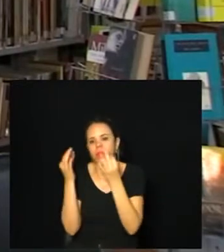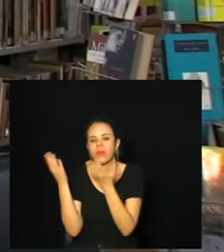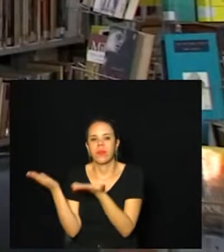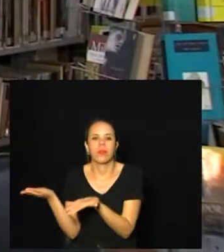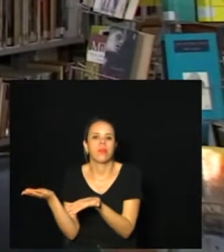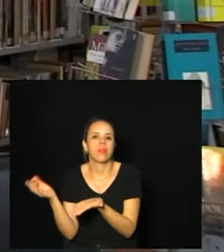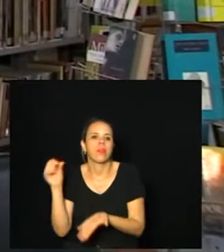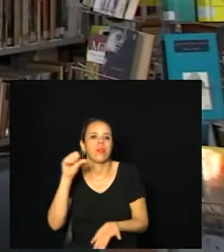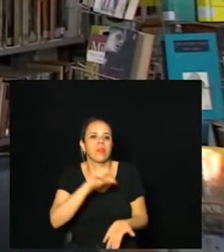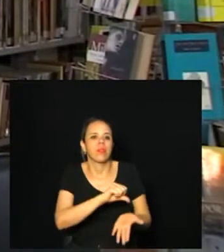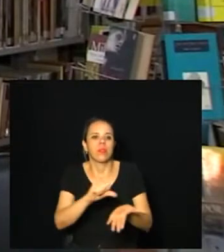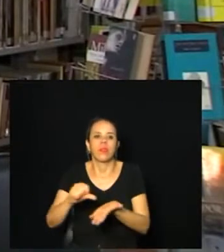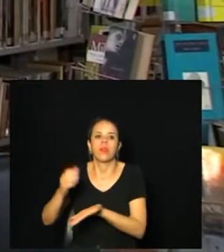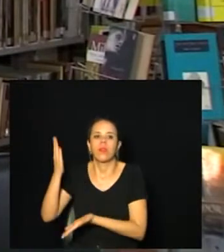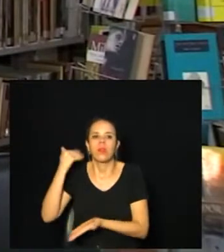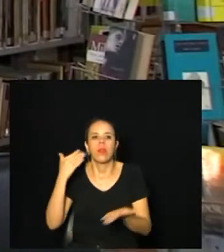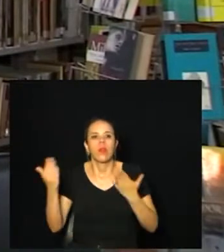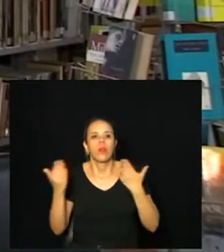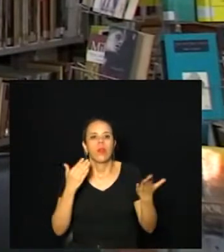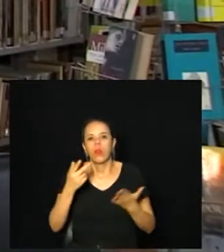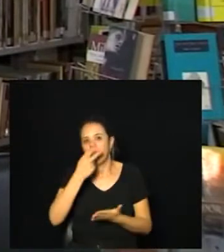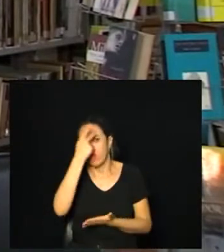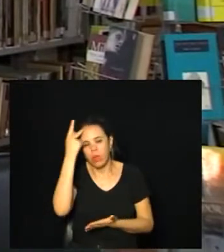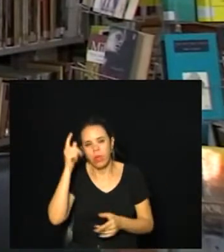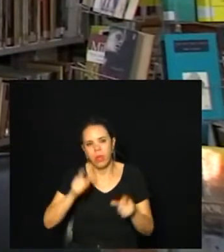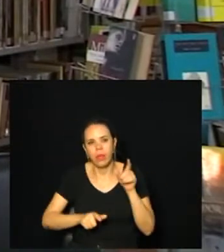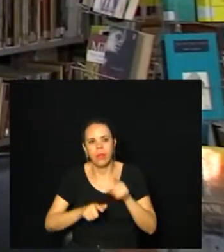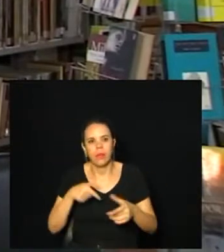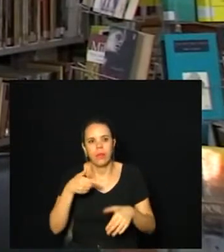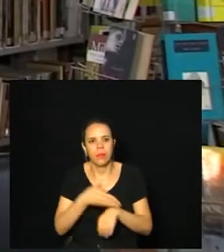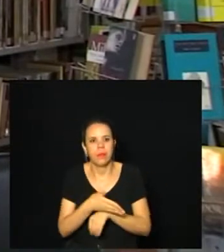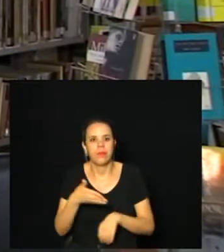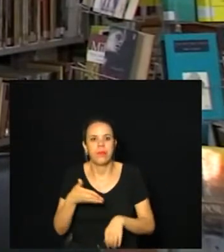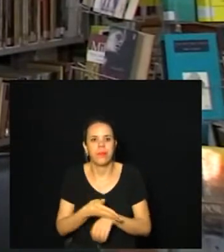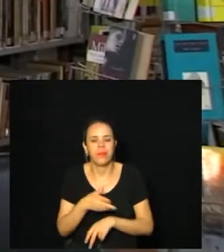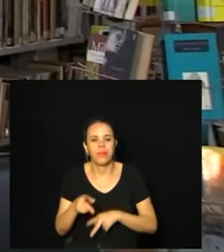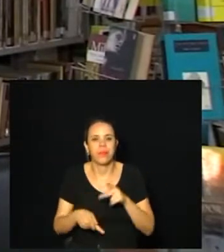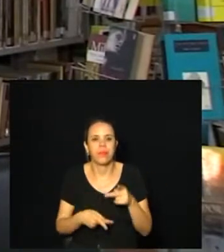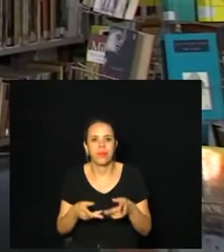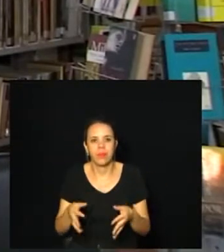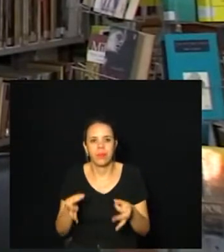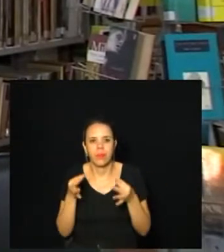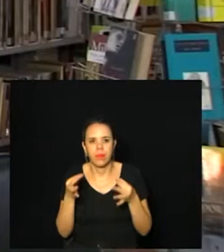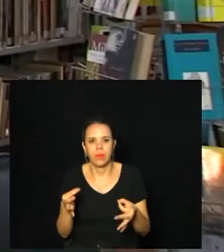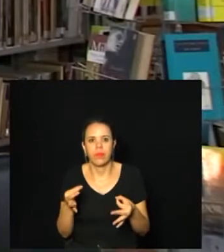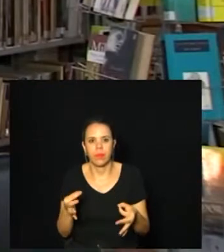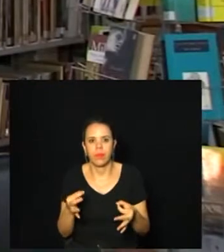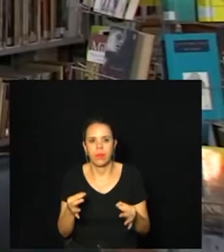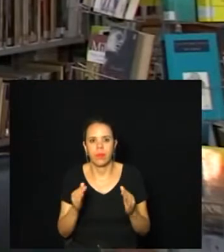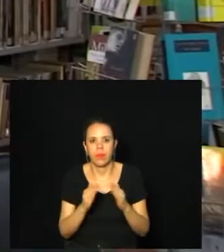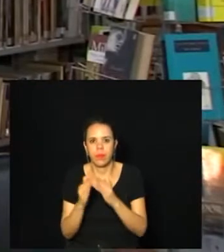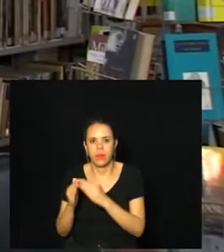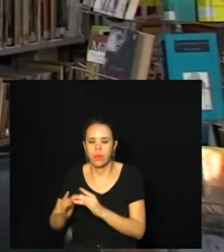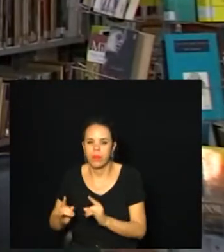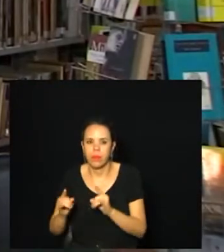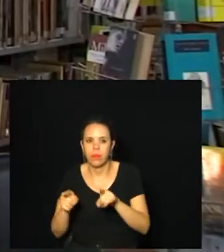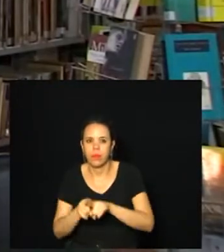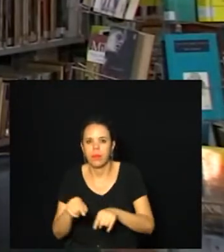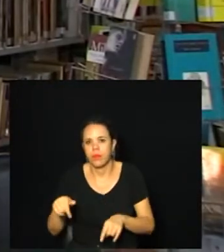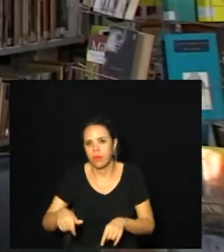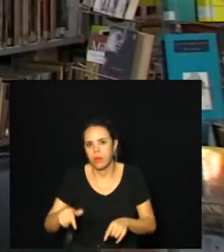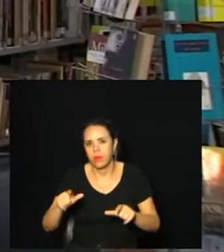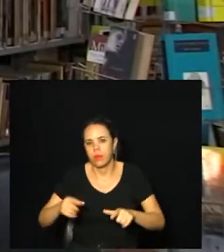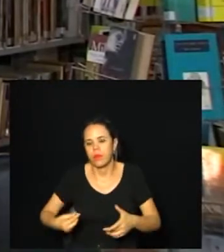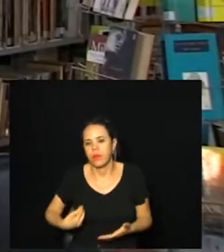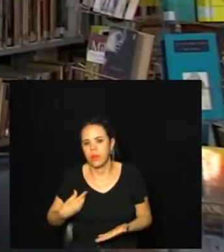às regiões para saber quais são as pessoas que estão frequentando o bairro. A gente pôde observar que é um bairro bastante residencial, mas aqui onde